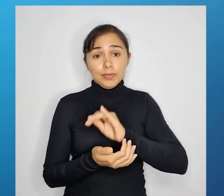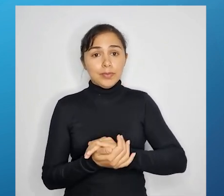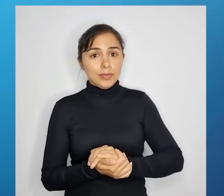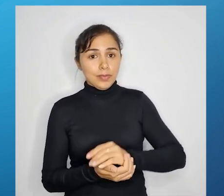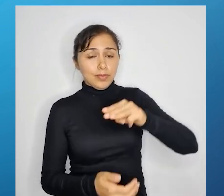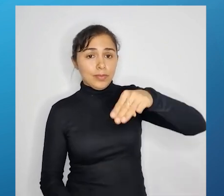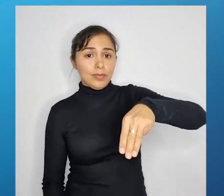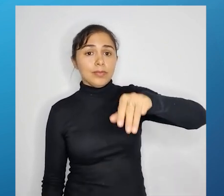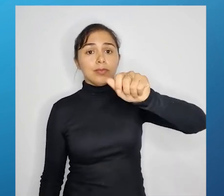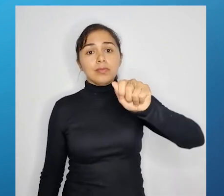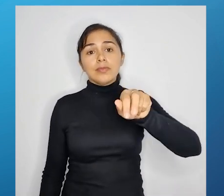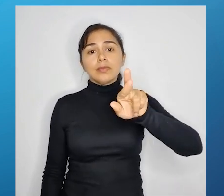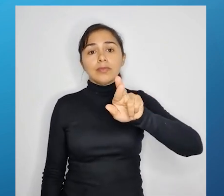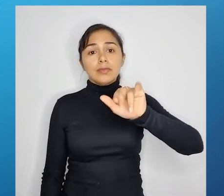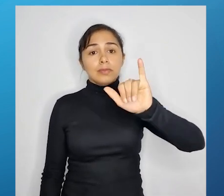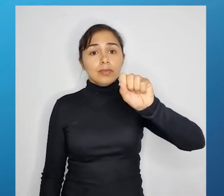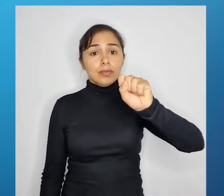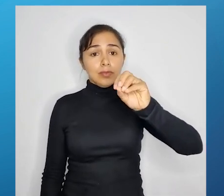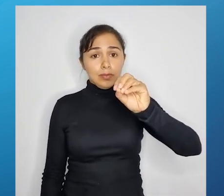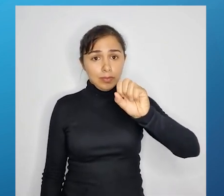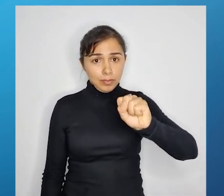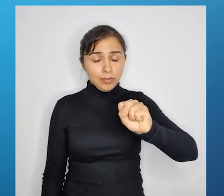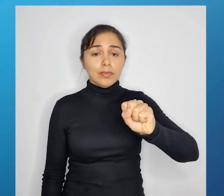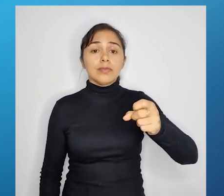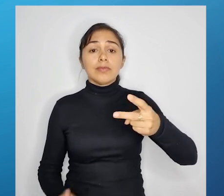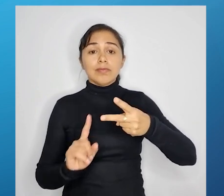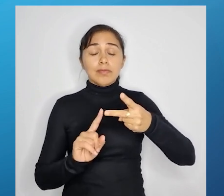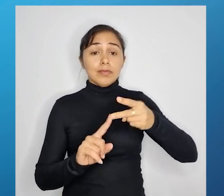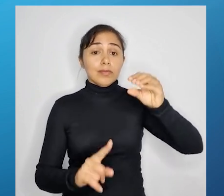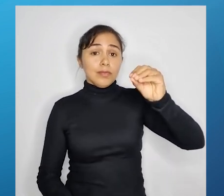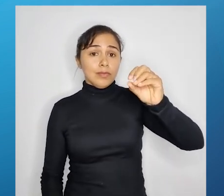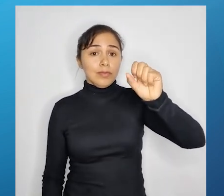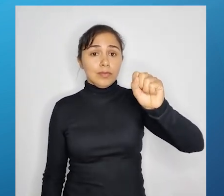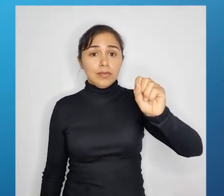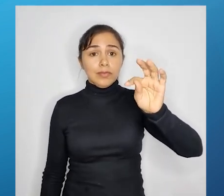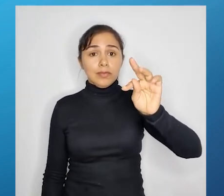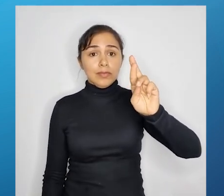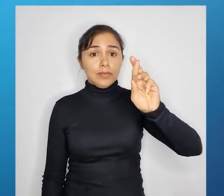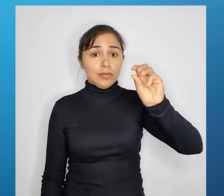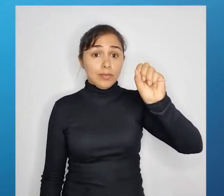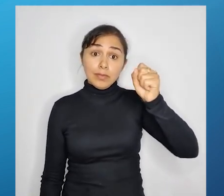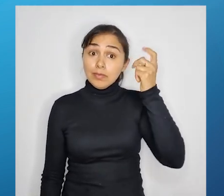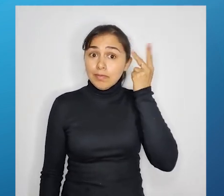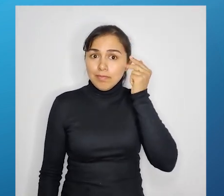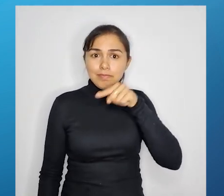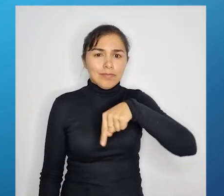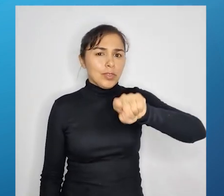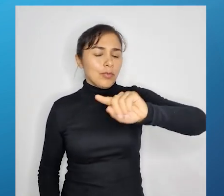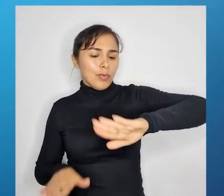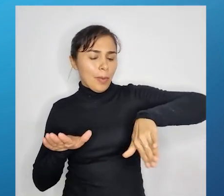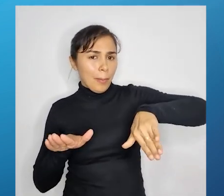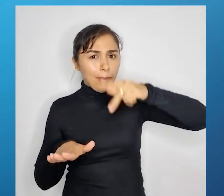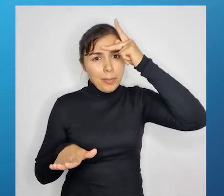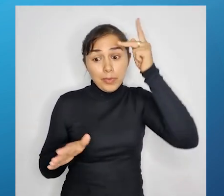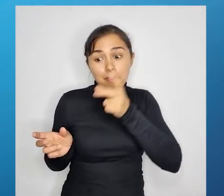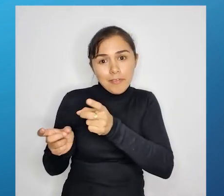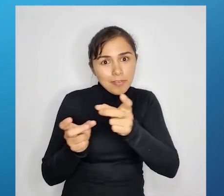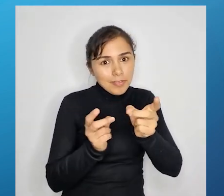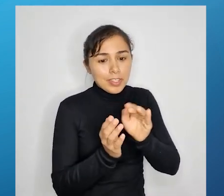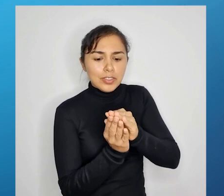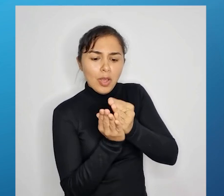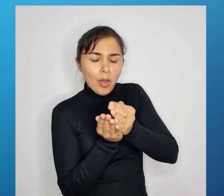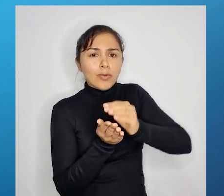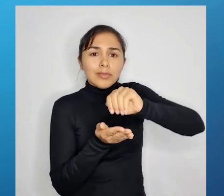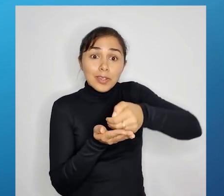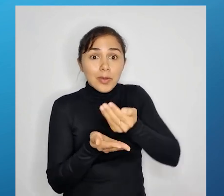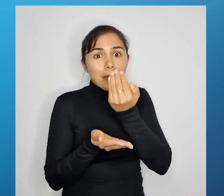bivalves os mariscos, as ostras e as vieiras. Então, provavelmente você já foi à praia, já passou alguém vendendo uma ostra para alimento.